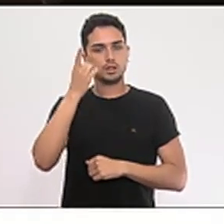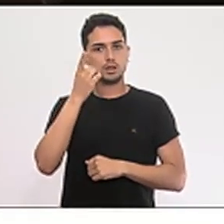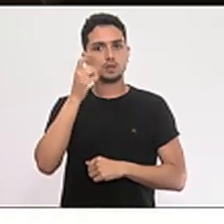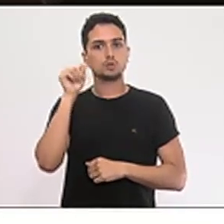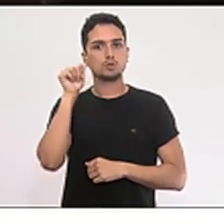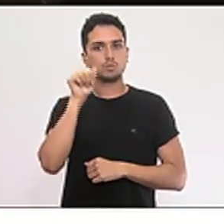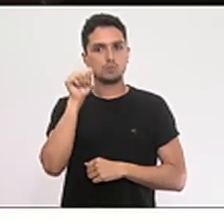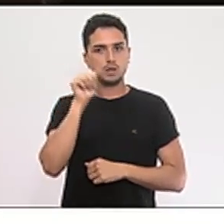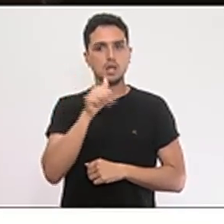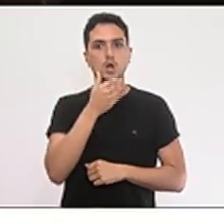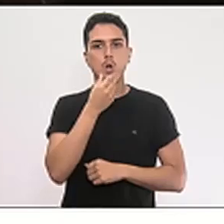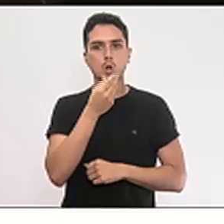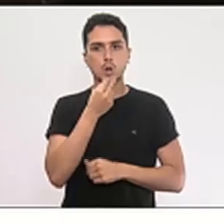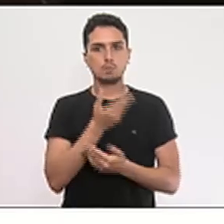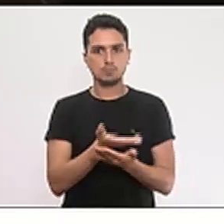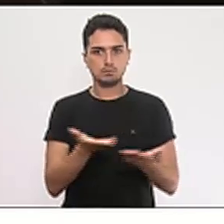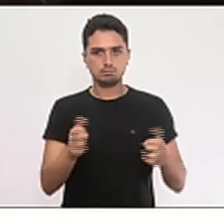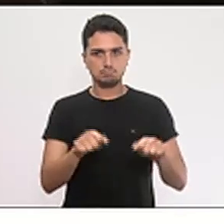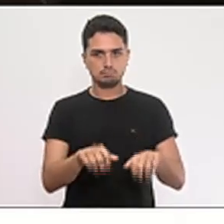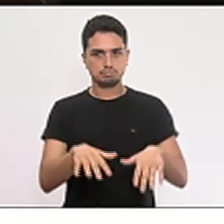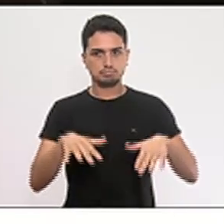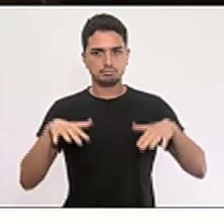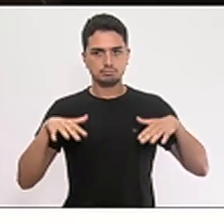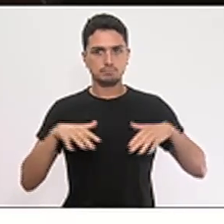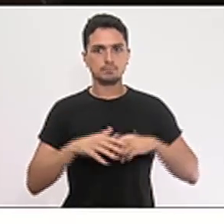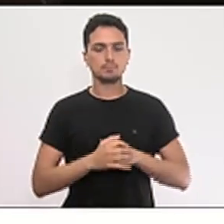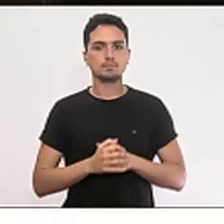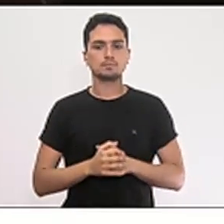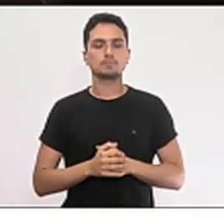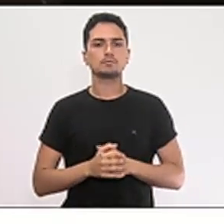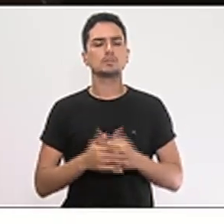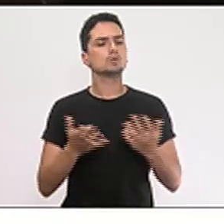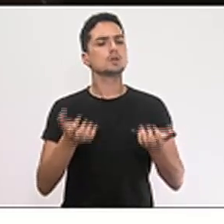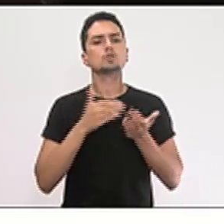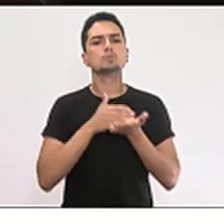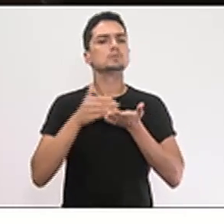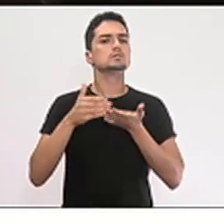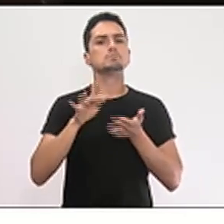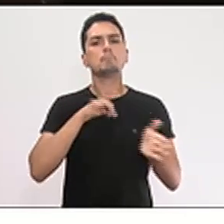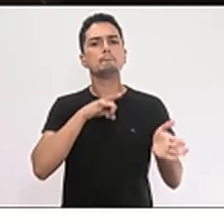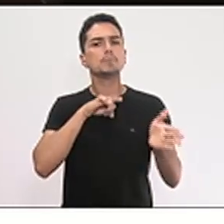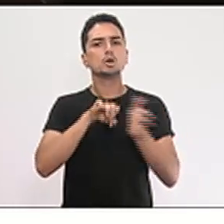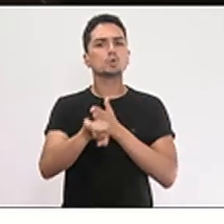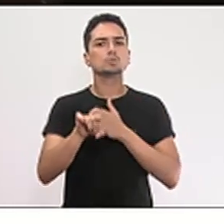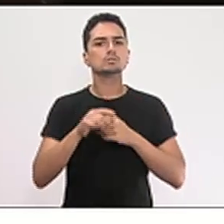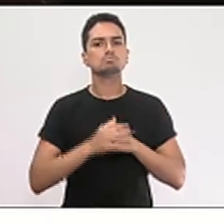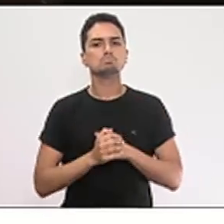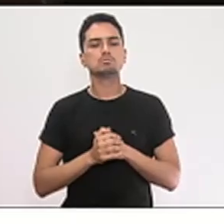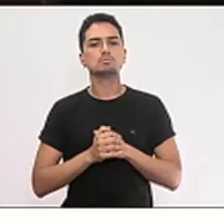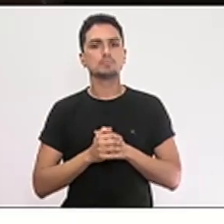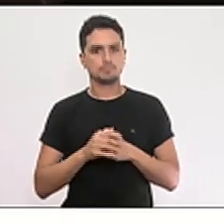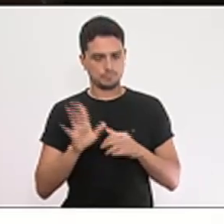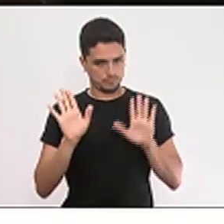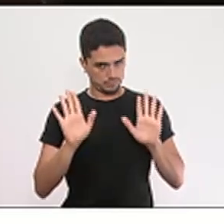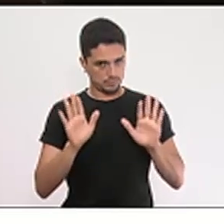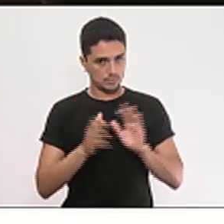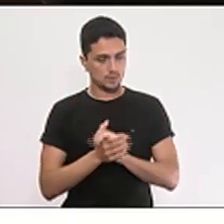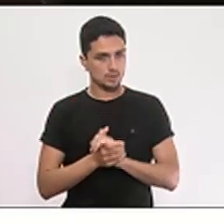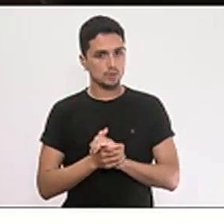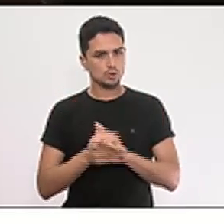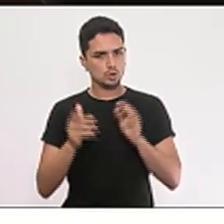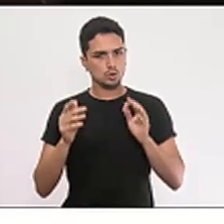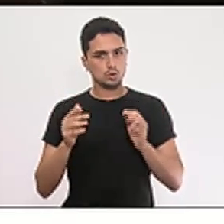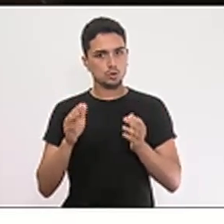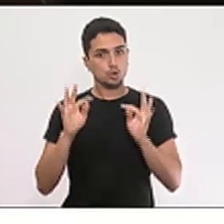deputadas. Quero começar fazendo uma pergunta. Tudo começou quando